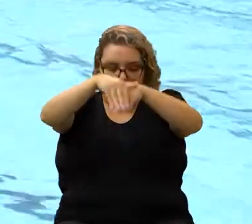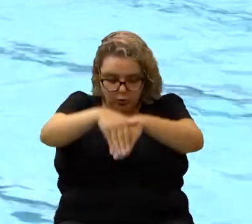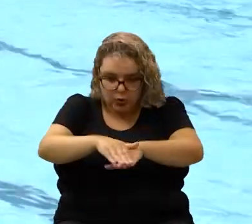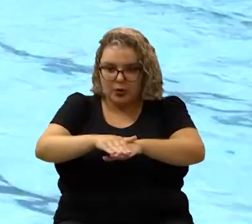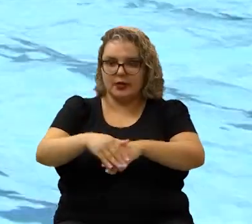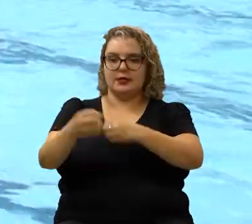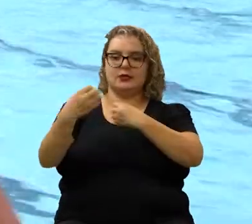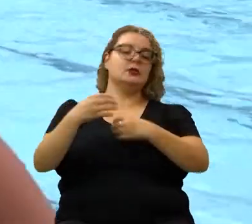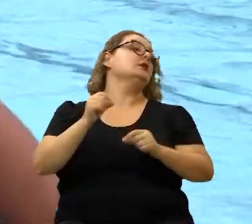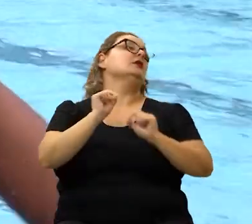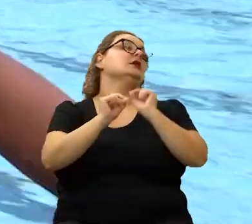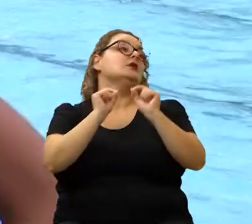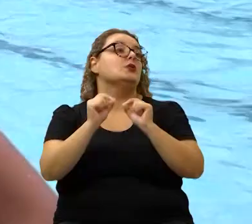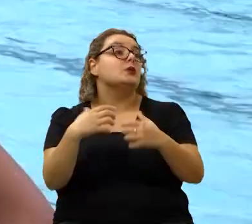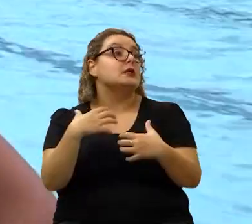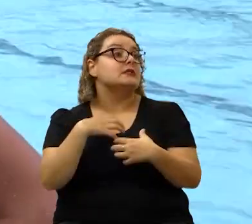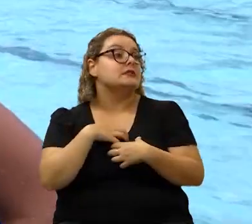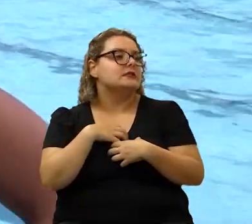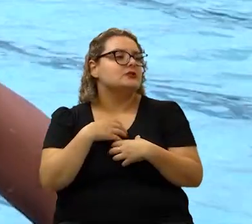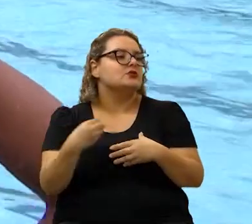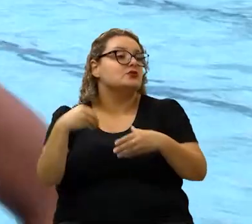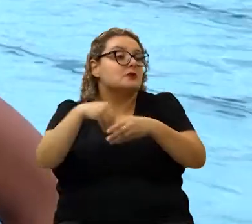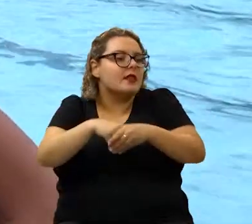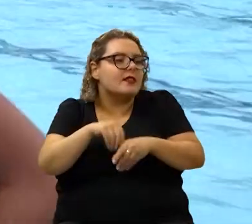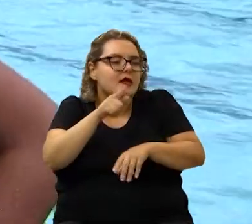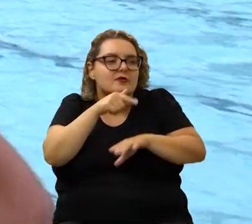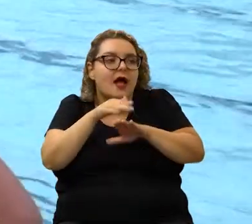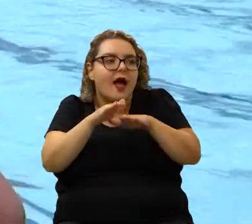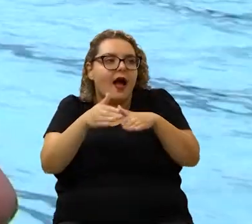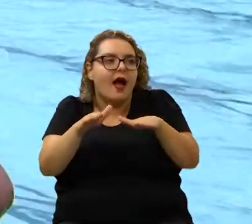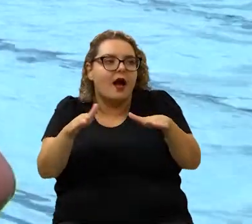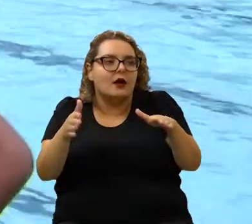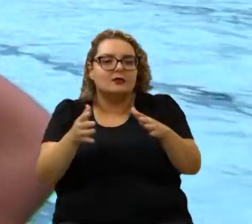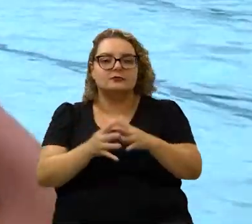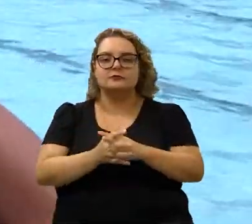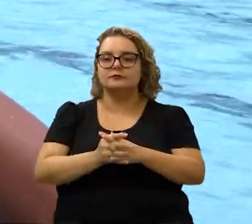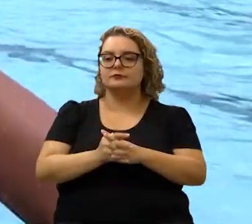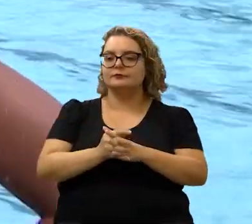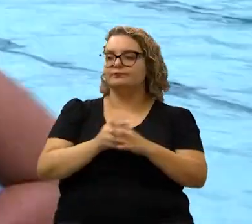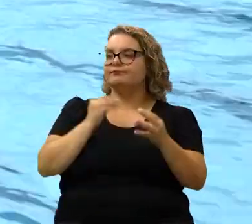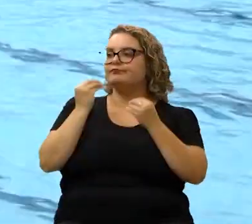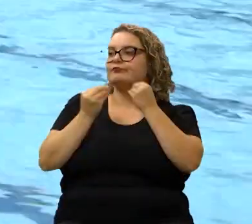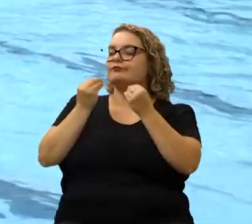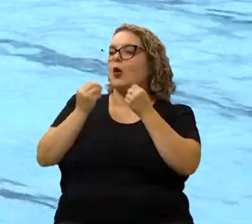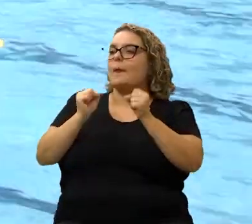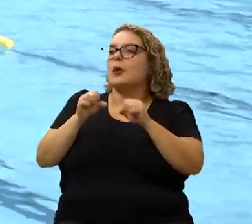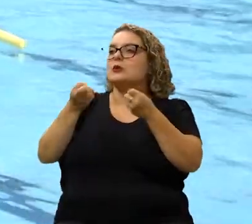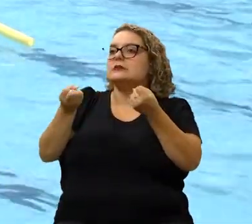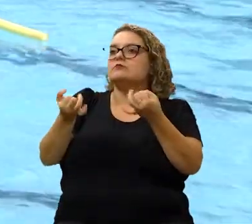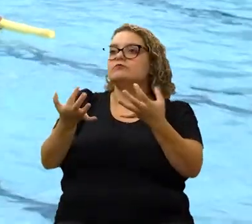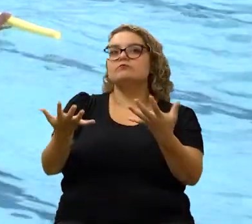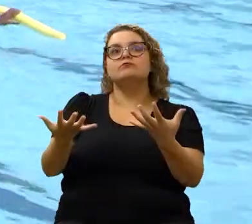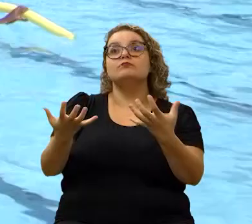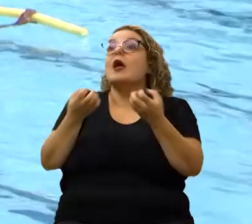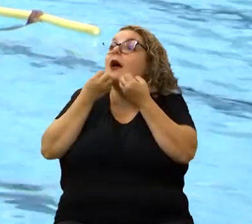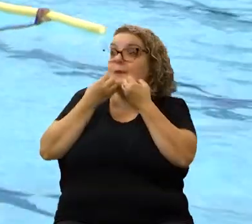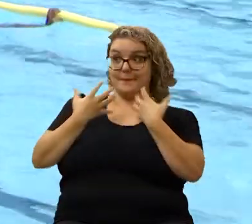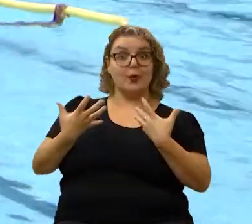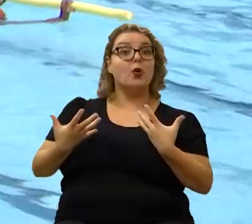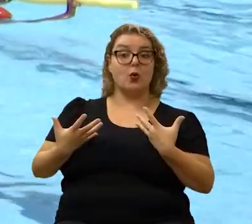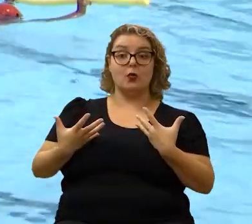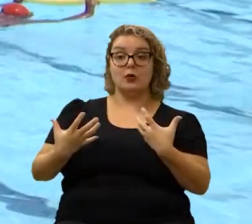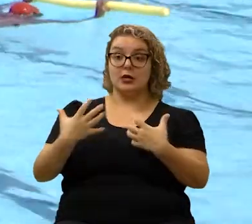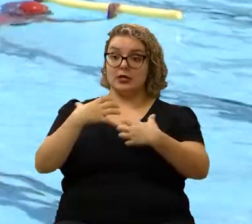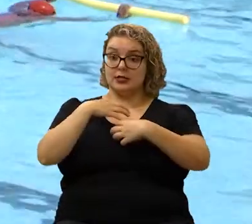ele ensina. E aí, o que você sente quando você tá na água? Como que eu posso